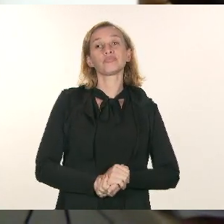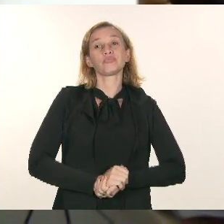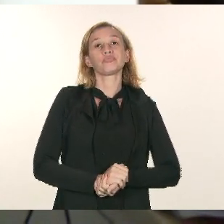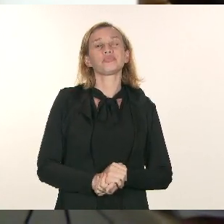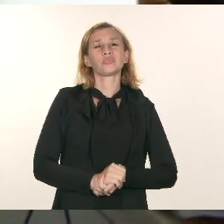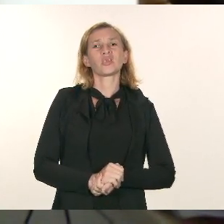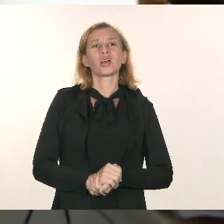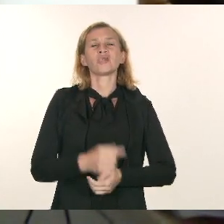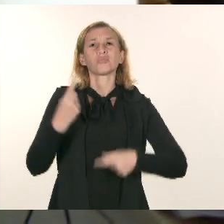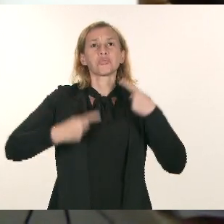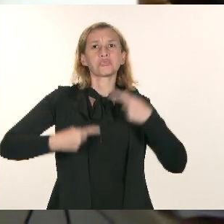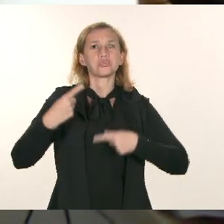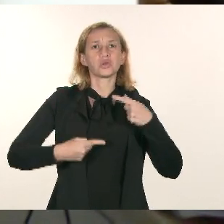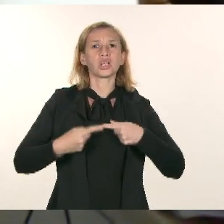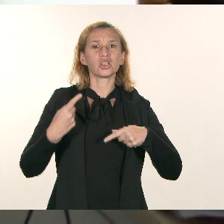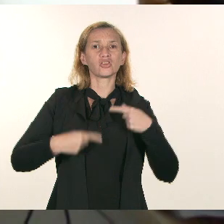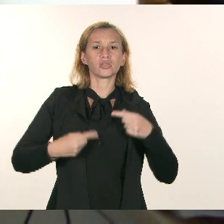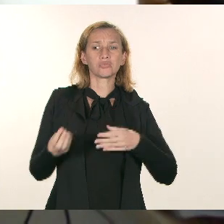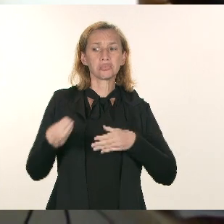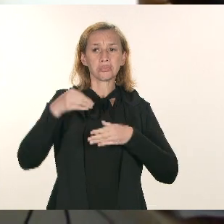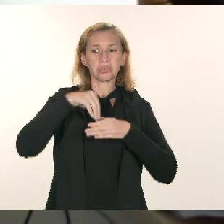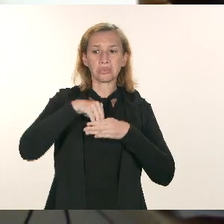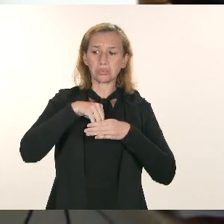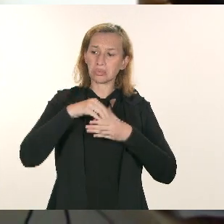Na política interna,